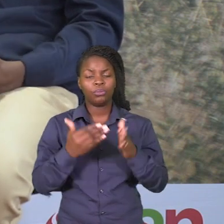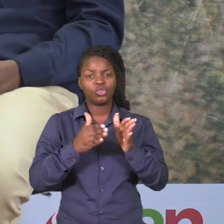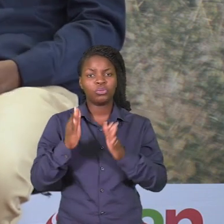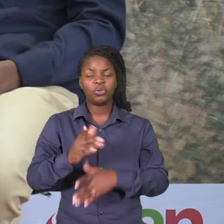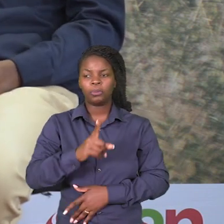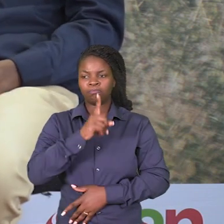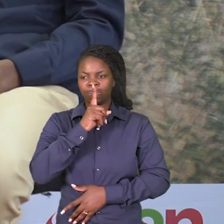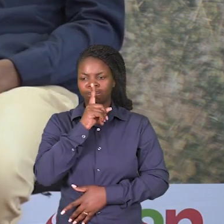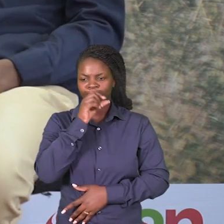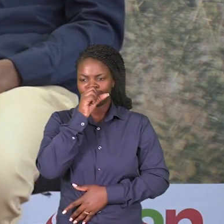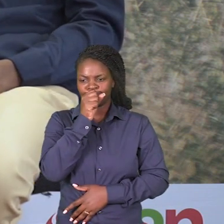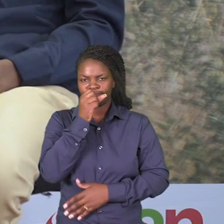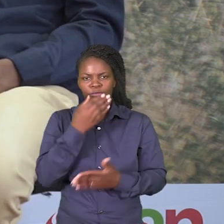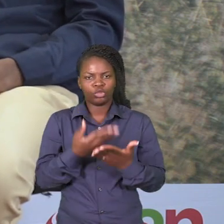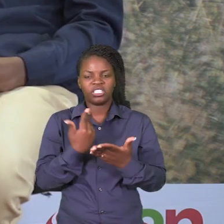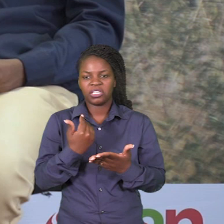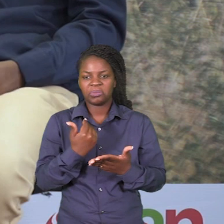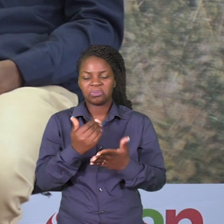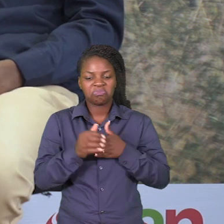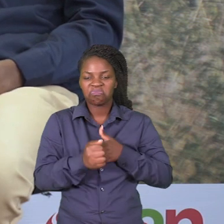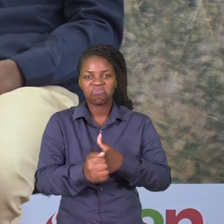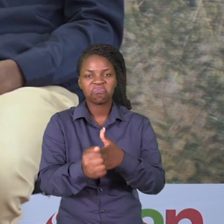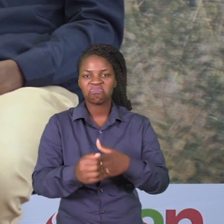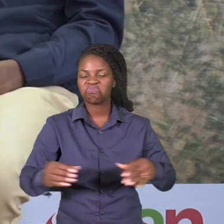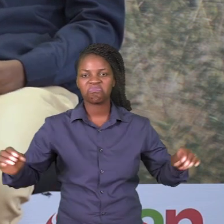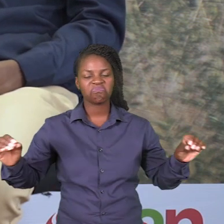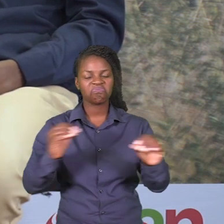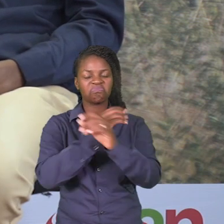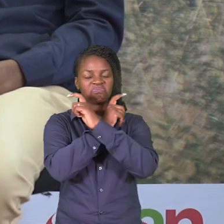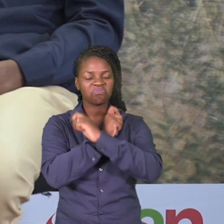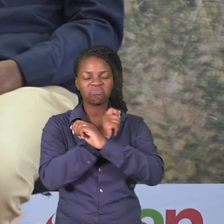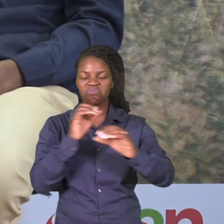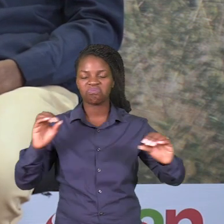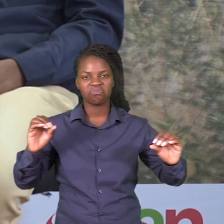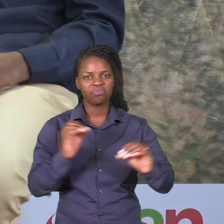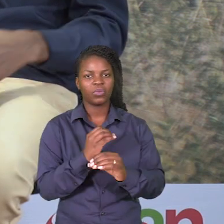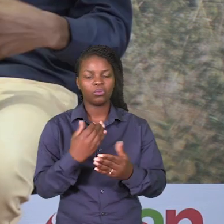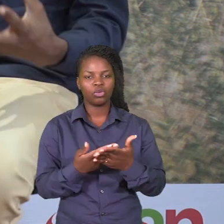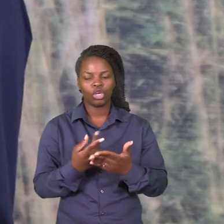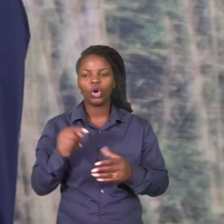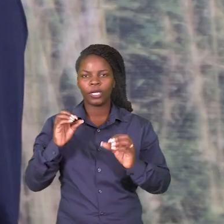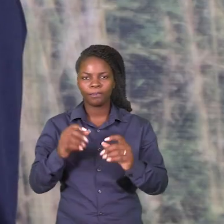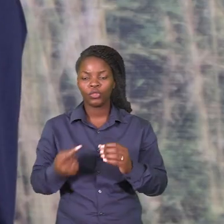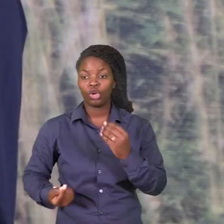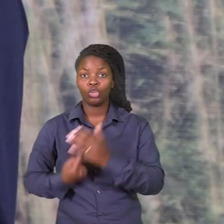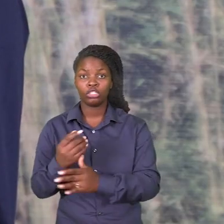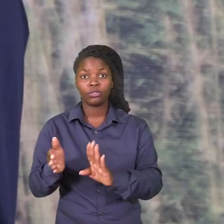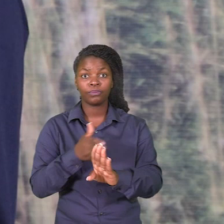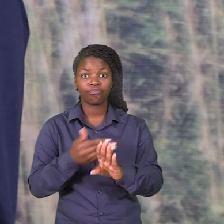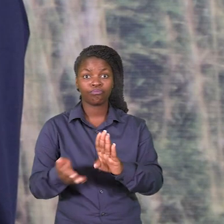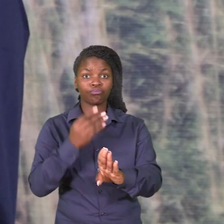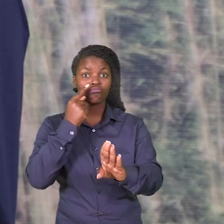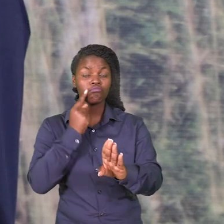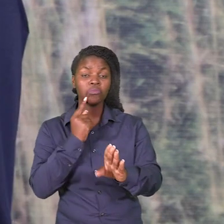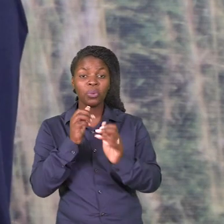uma das coisas que nos fazem não denunciar é a questão do segmento do caso o que mais vale ir à comunidade ir à polícia e dizer olha eu sofri um